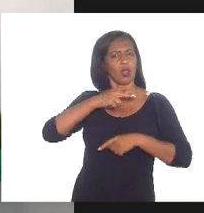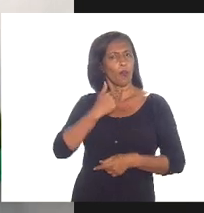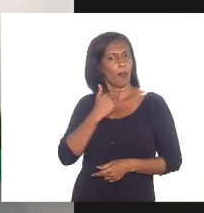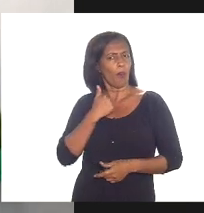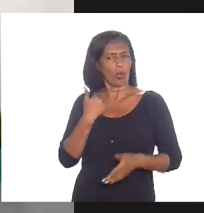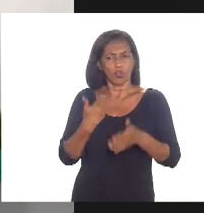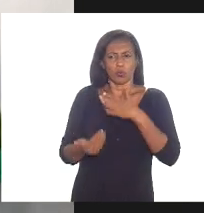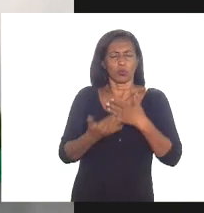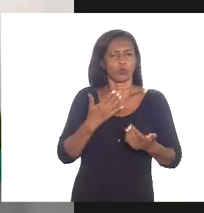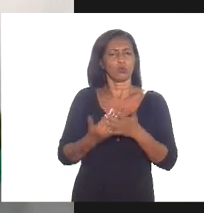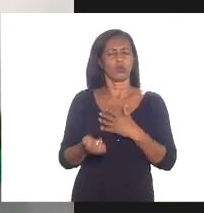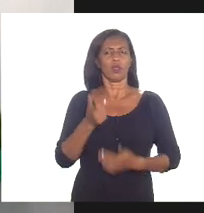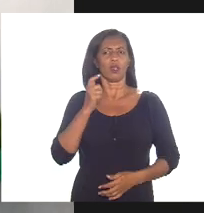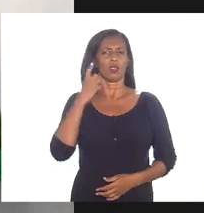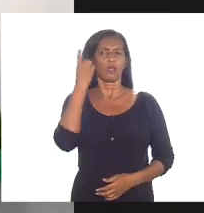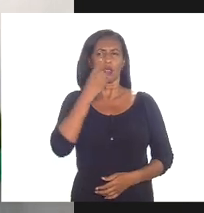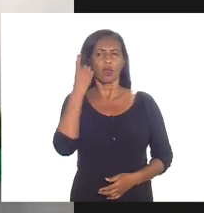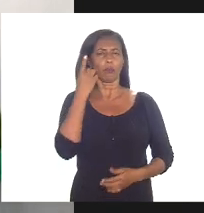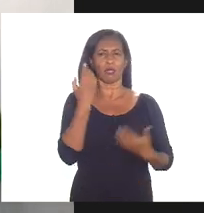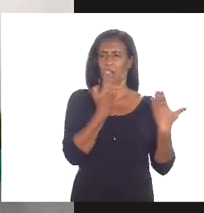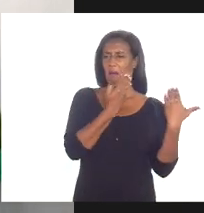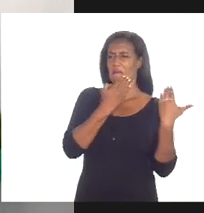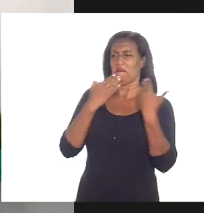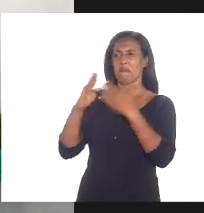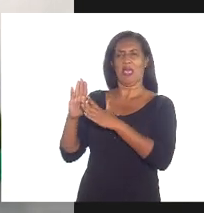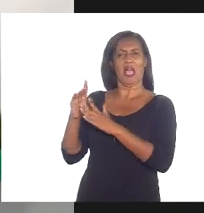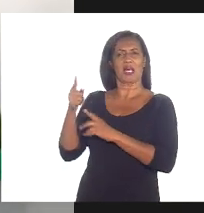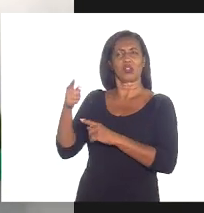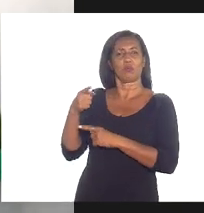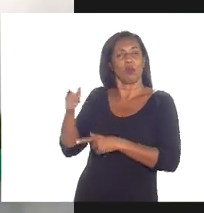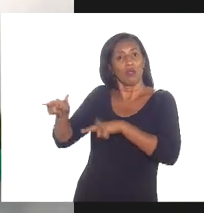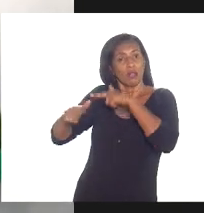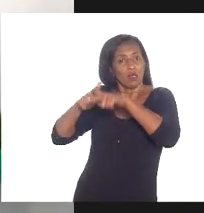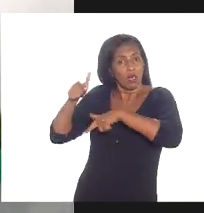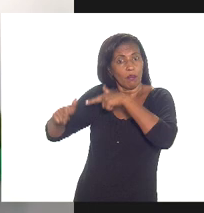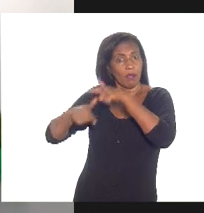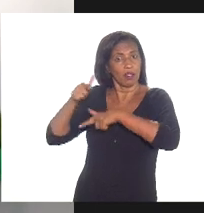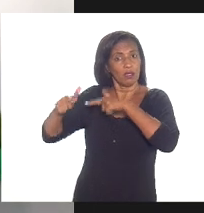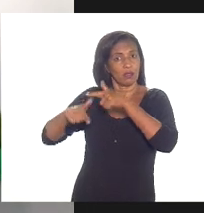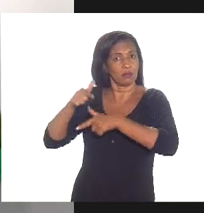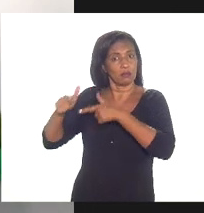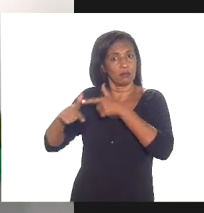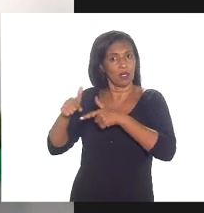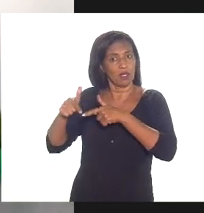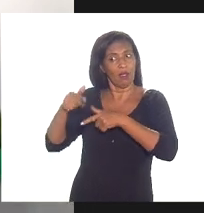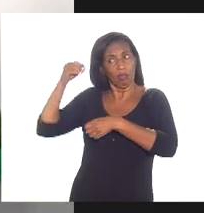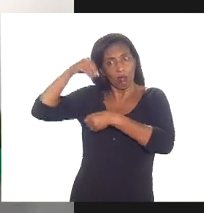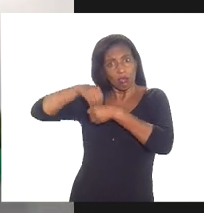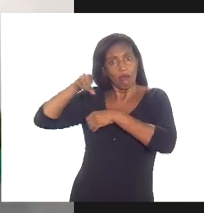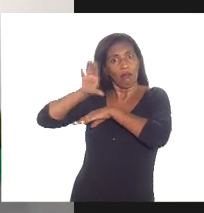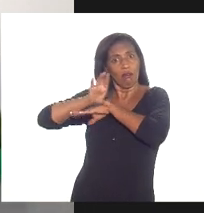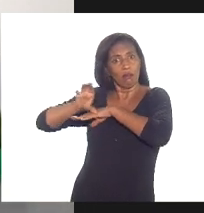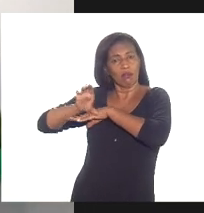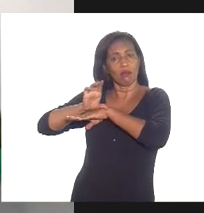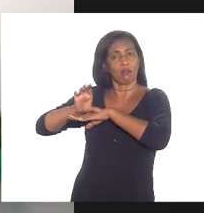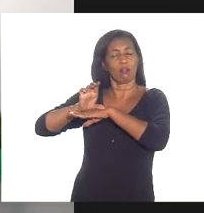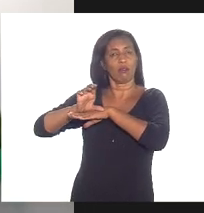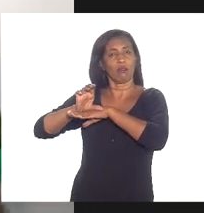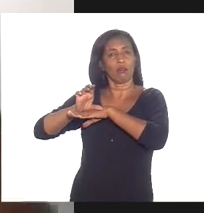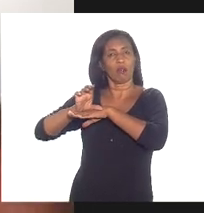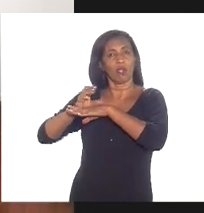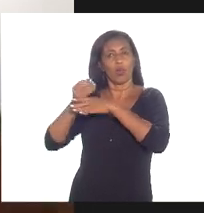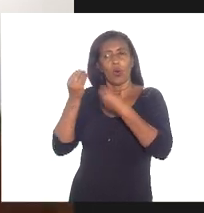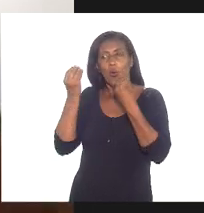aqui nessa casa seja ameaçado porque está fazendo o seu trabalho constitucional. Não é possível